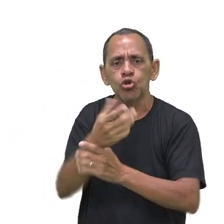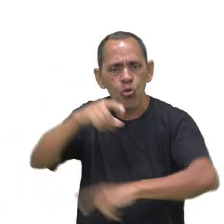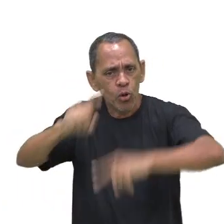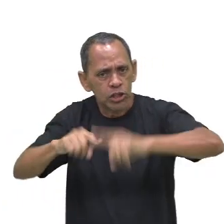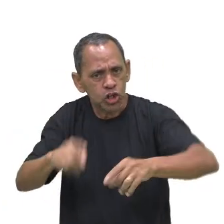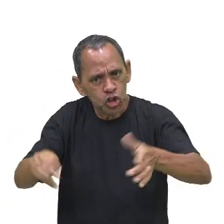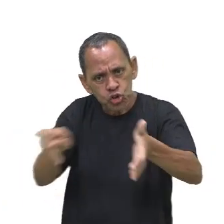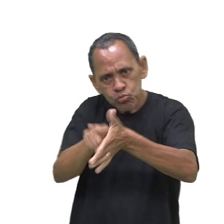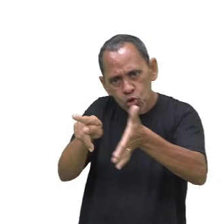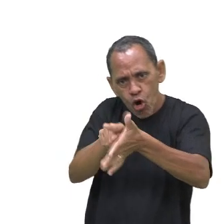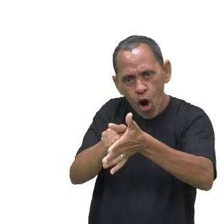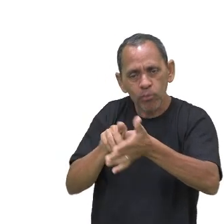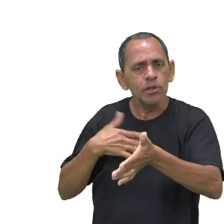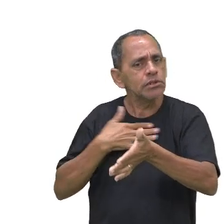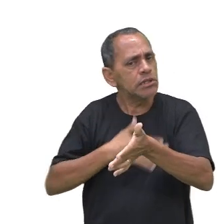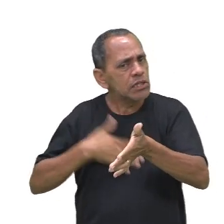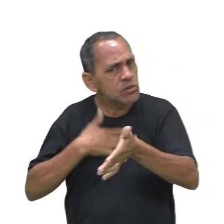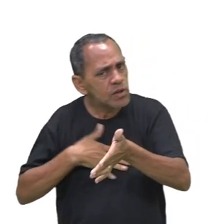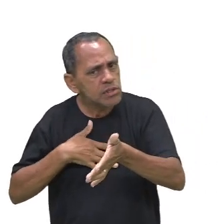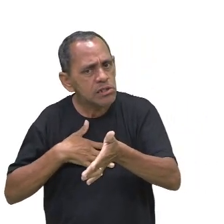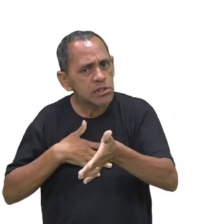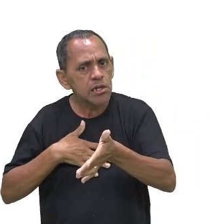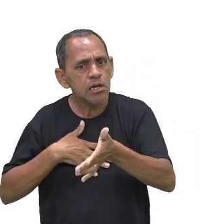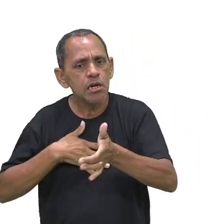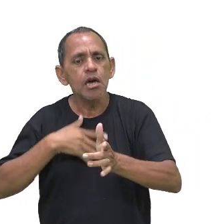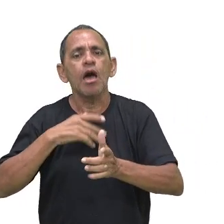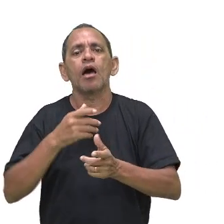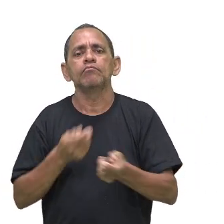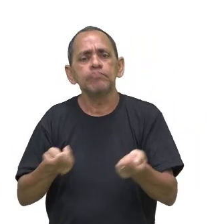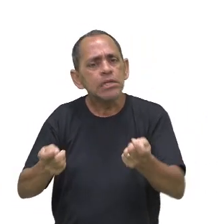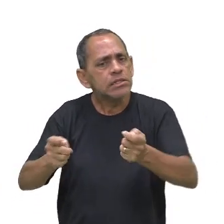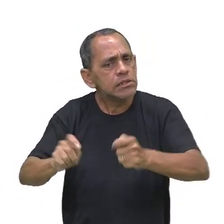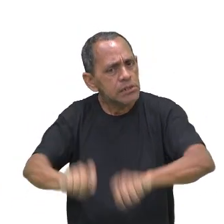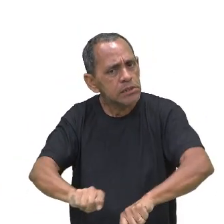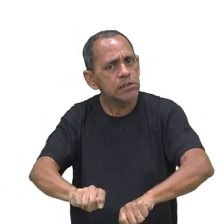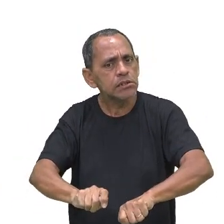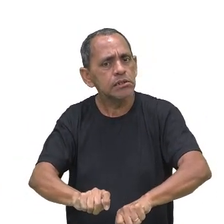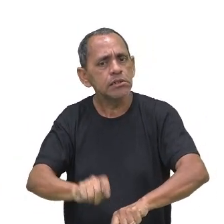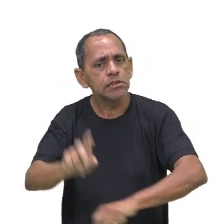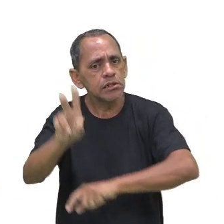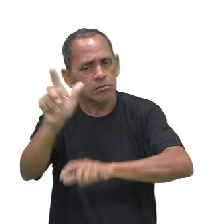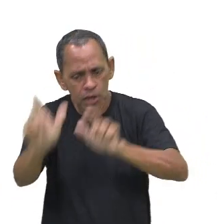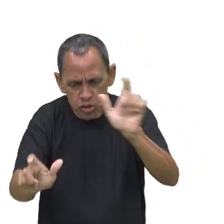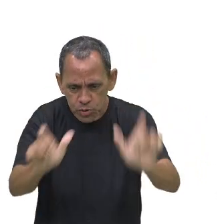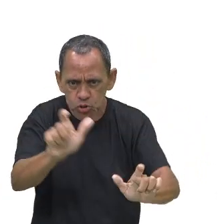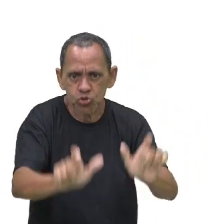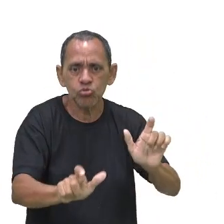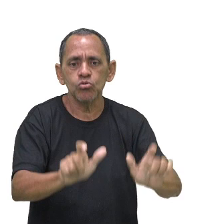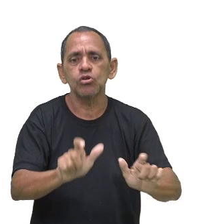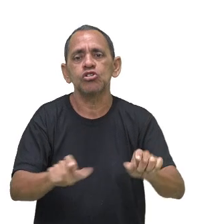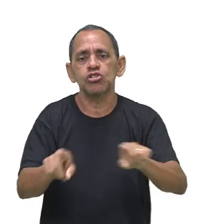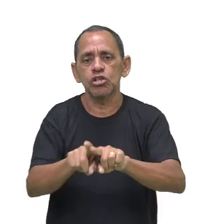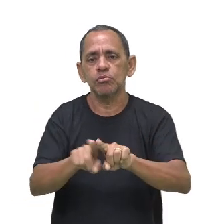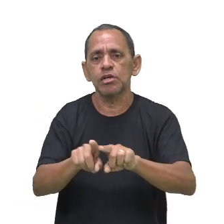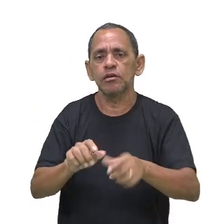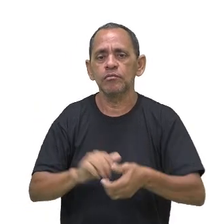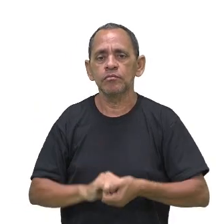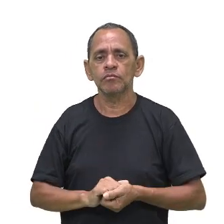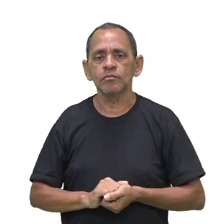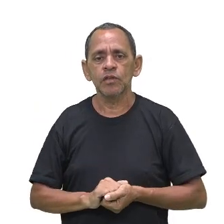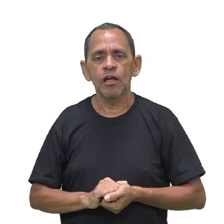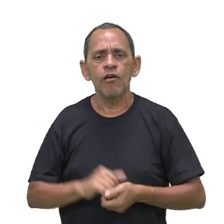vão satisfazer as necessidades de consumo das pessoas,